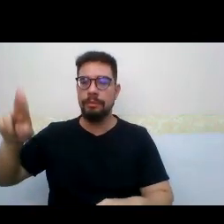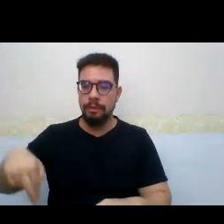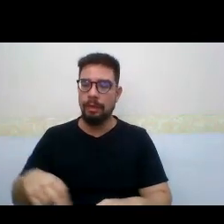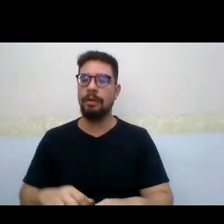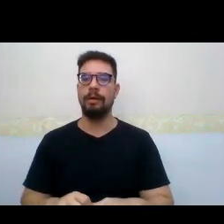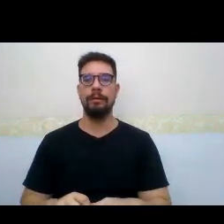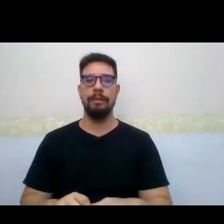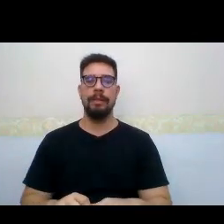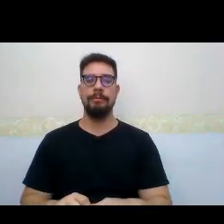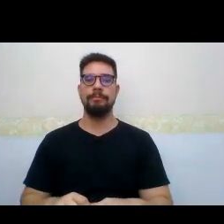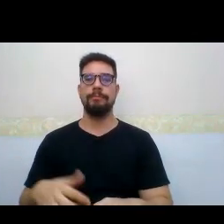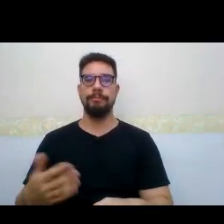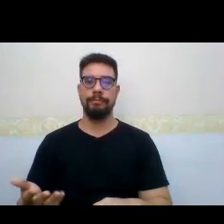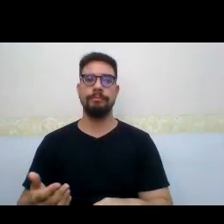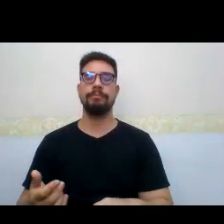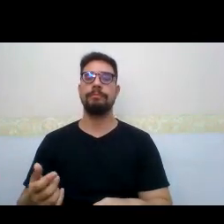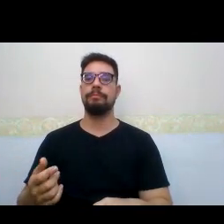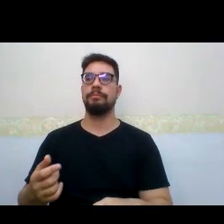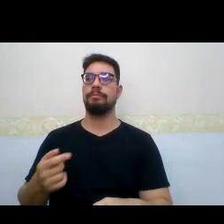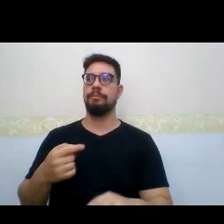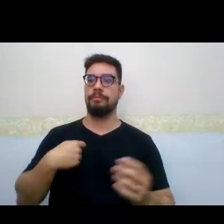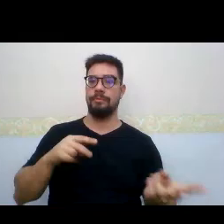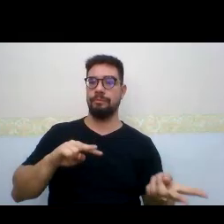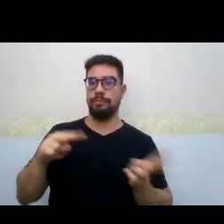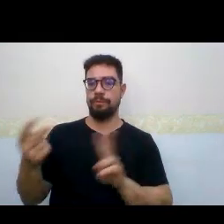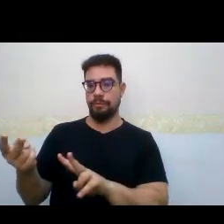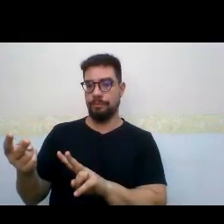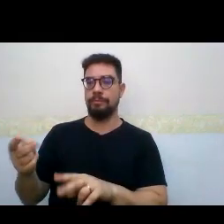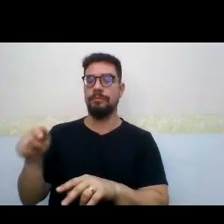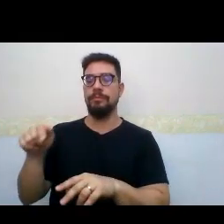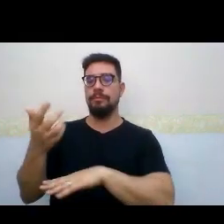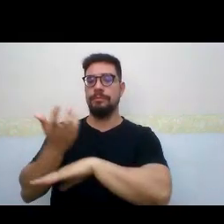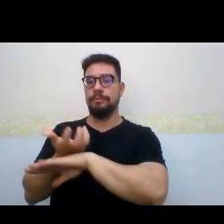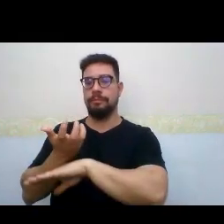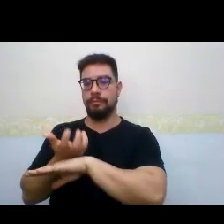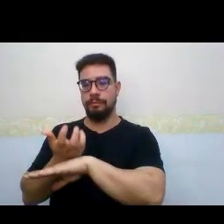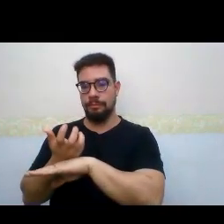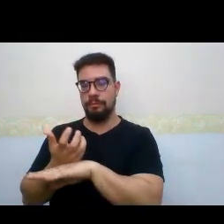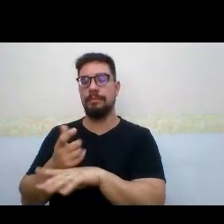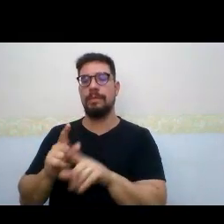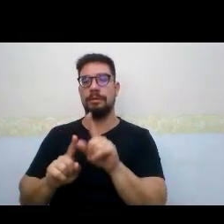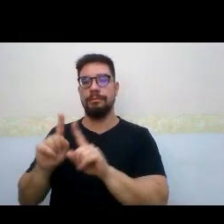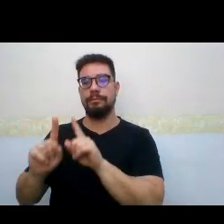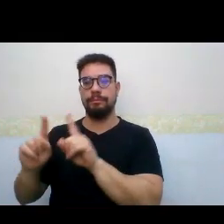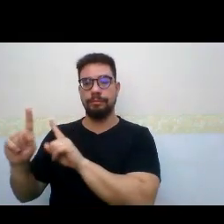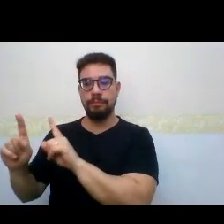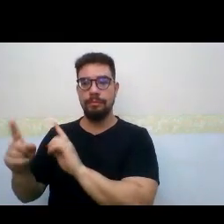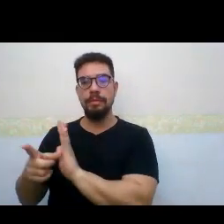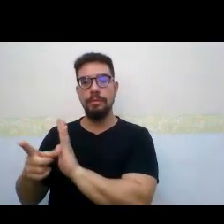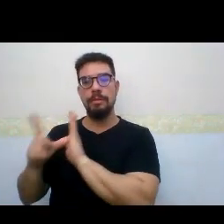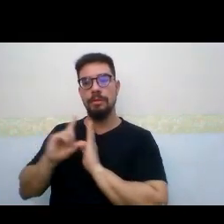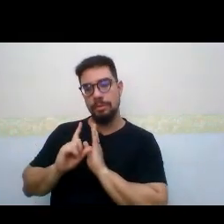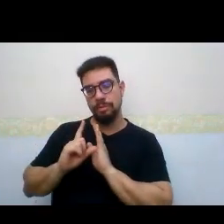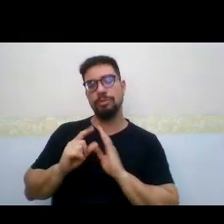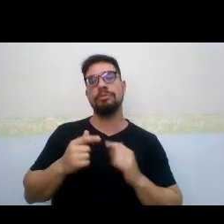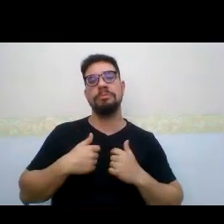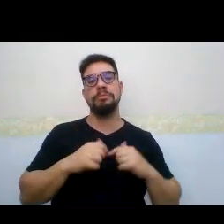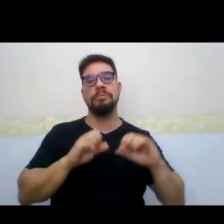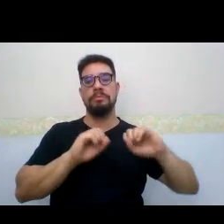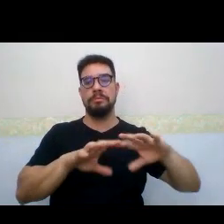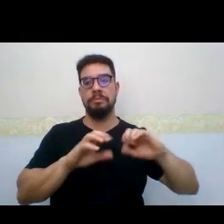Bom, eu fui transferida para a disciplina de estatística e estava antes lecionando a disciplina de ciências da natureza, porque